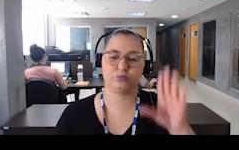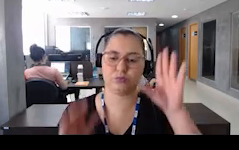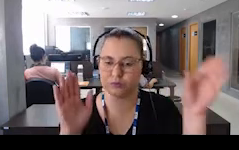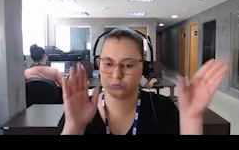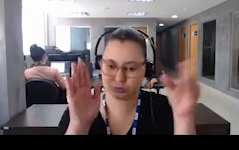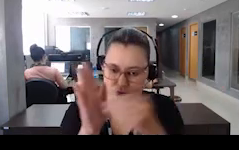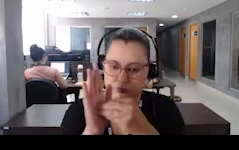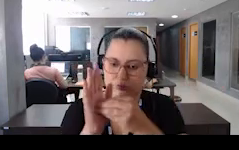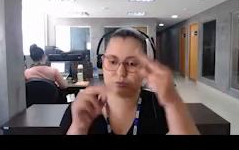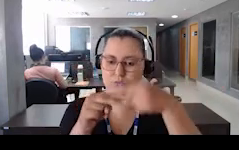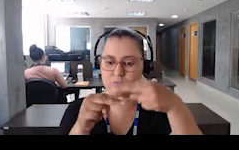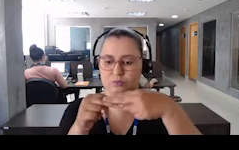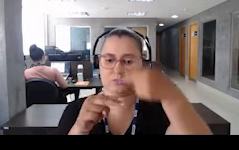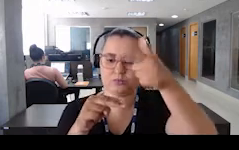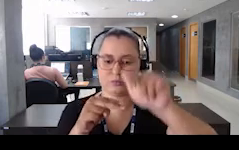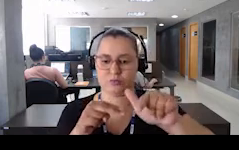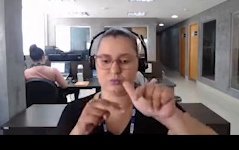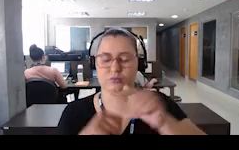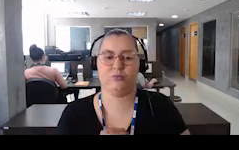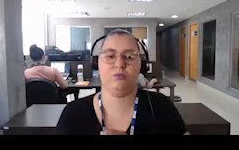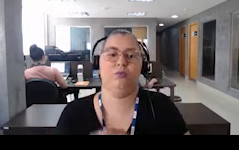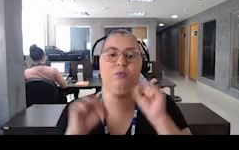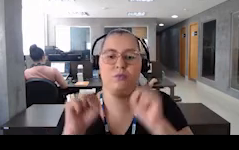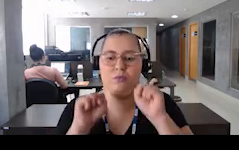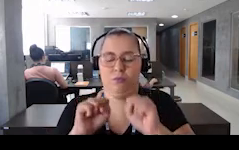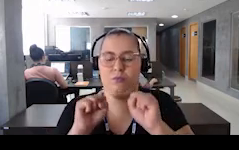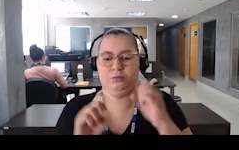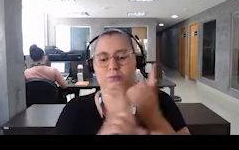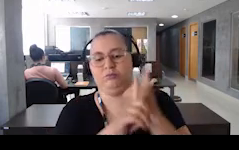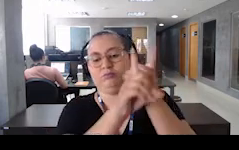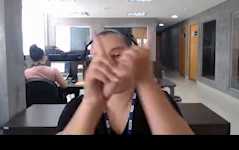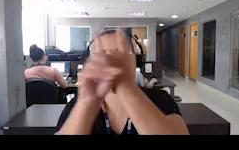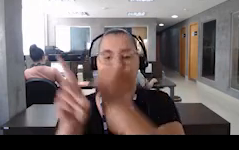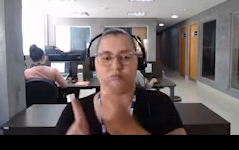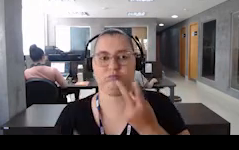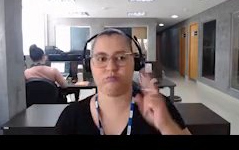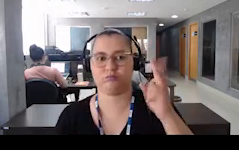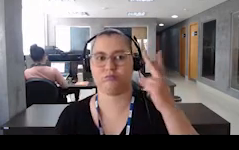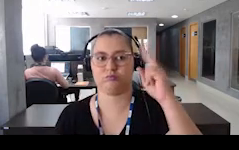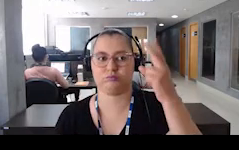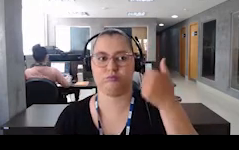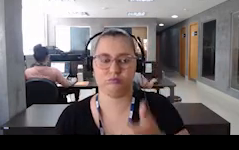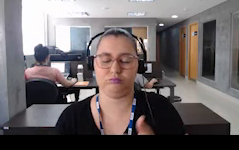E vou usar ele aqui novamente, para poder a gente encontrar esses valores aqui.